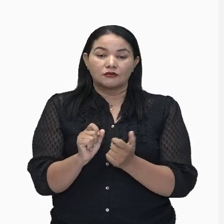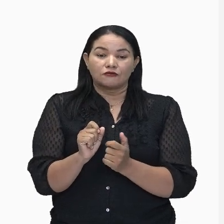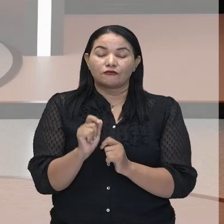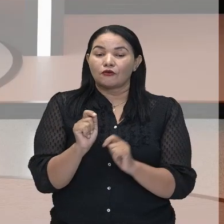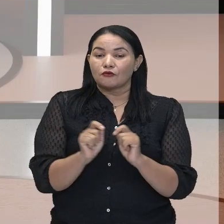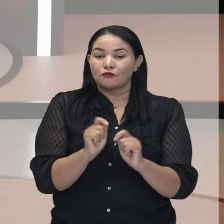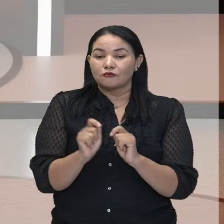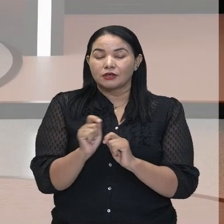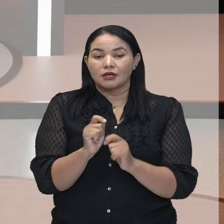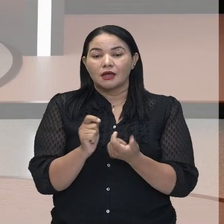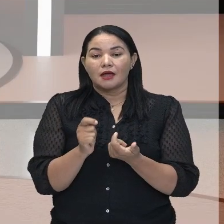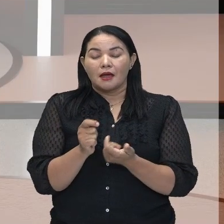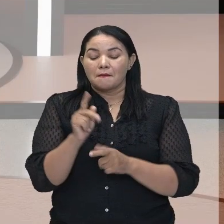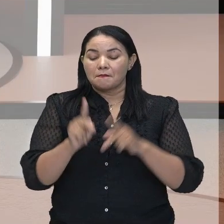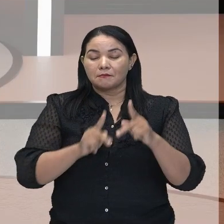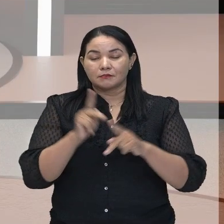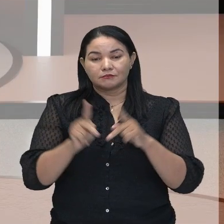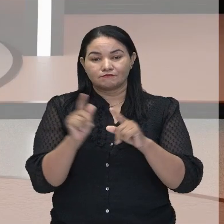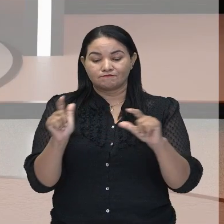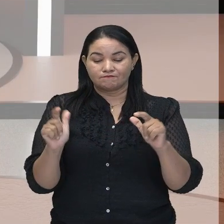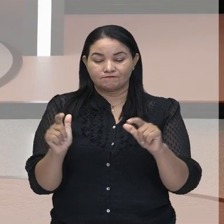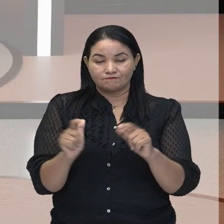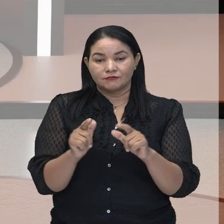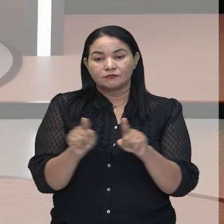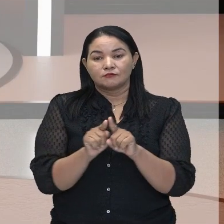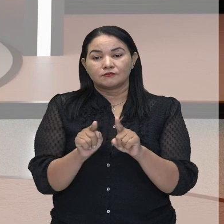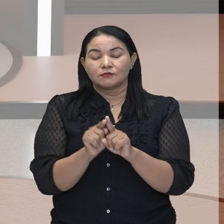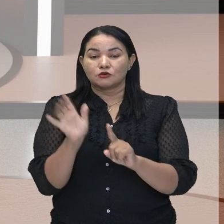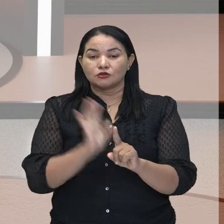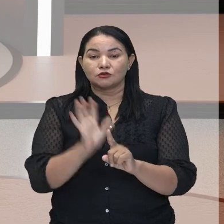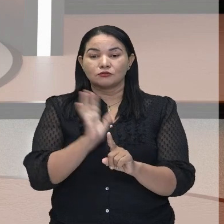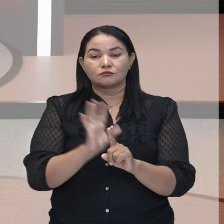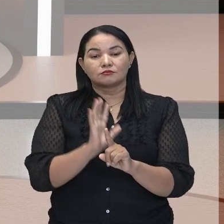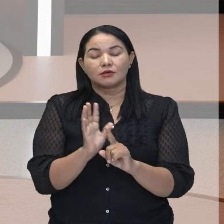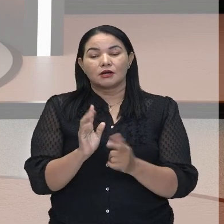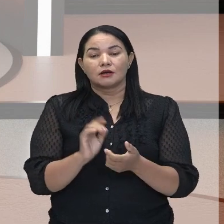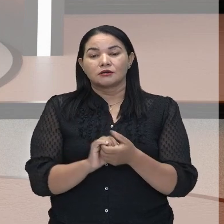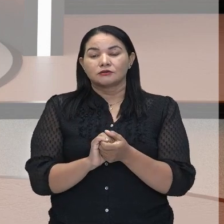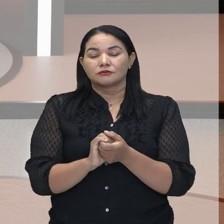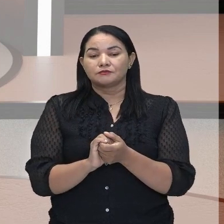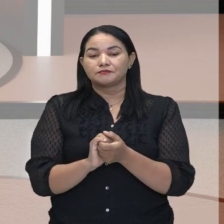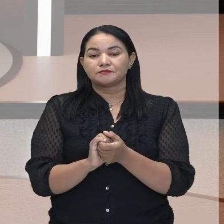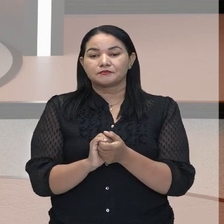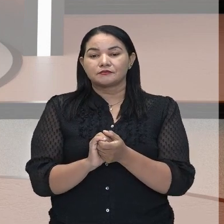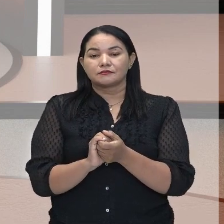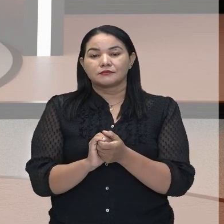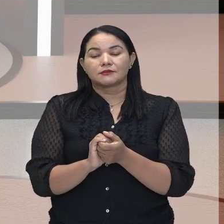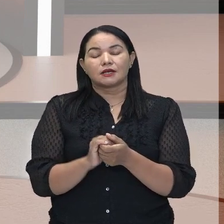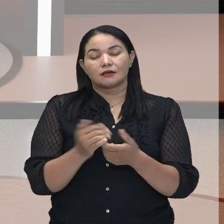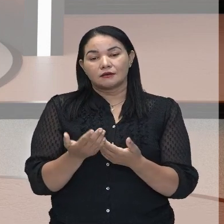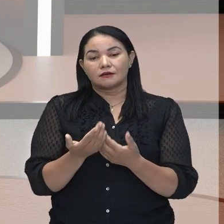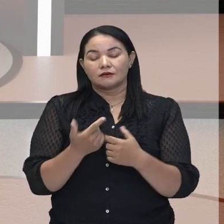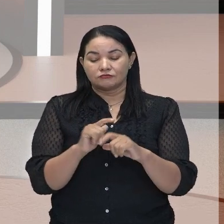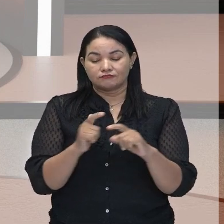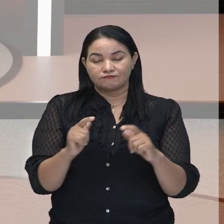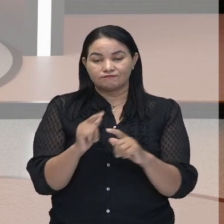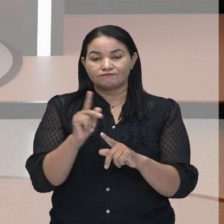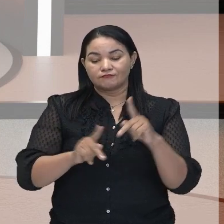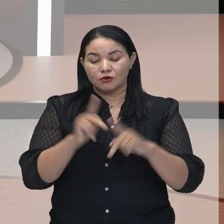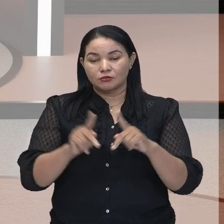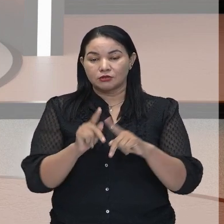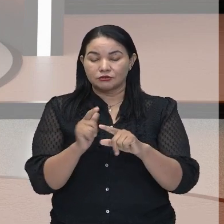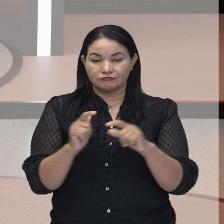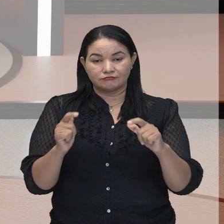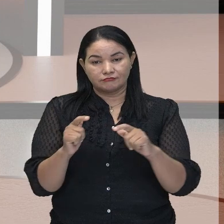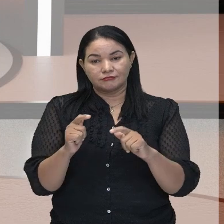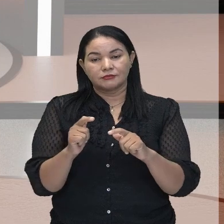quê? Uma diminuição dos impactos gerados pela redução aí da taxa de crescimento populacional. Então,